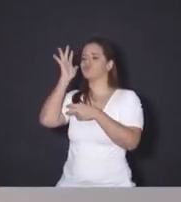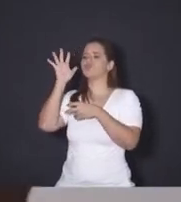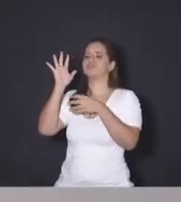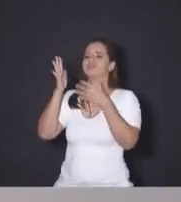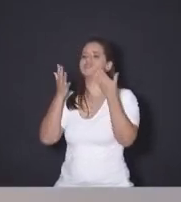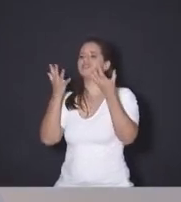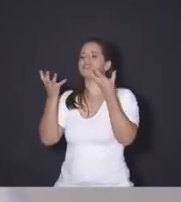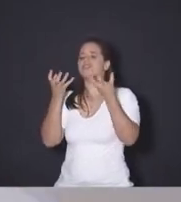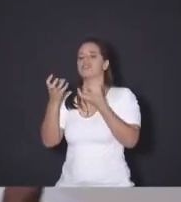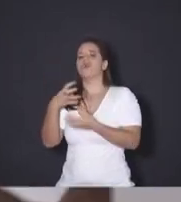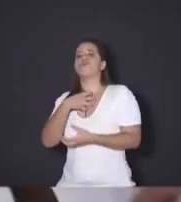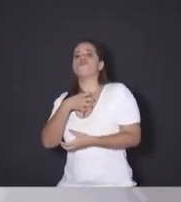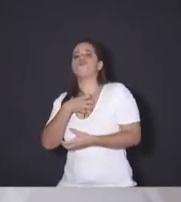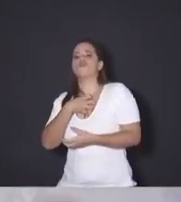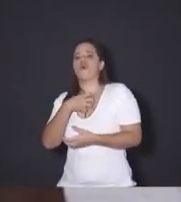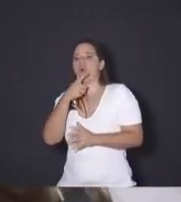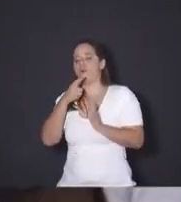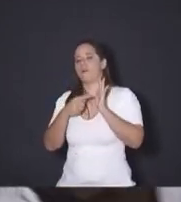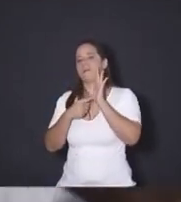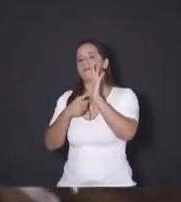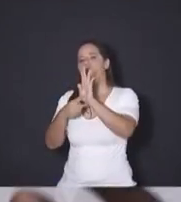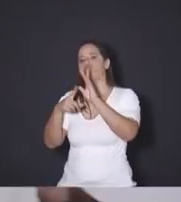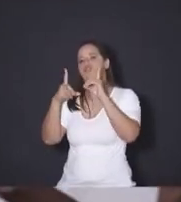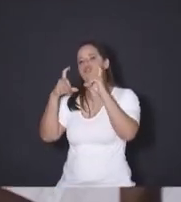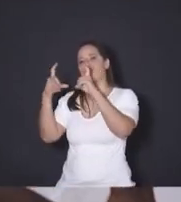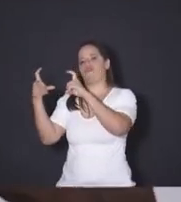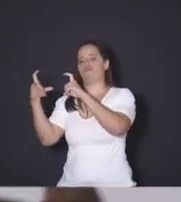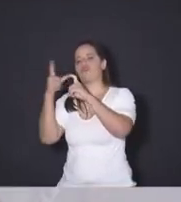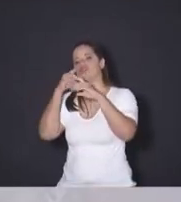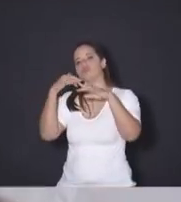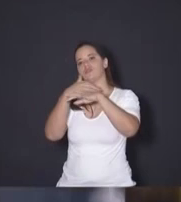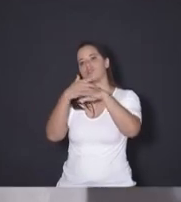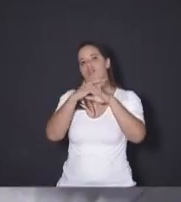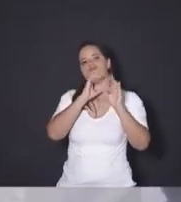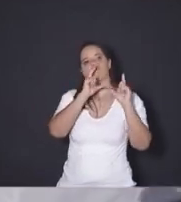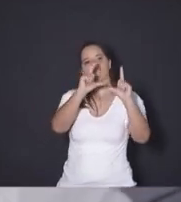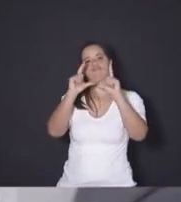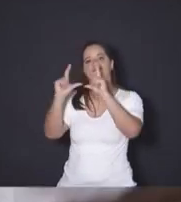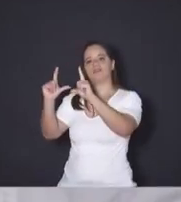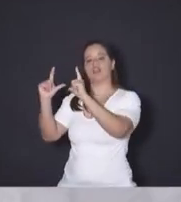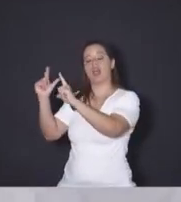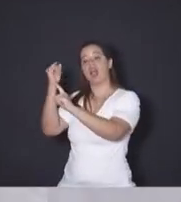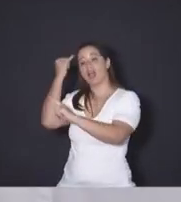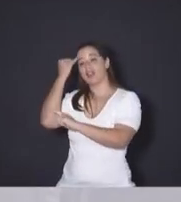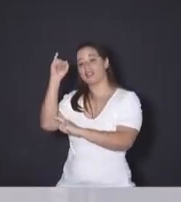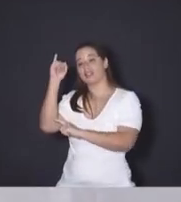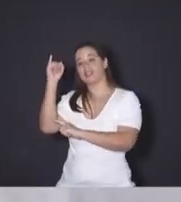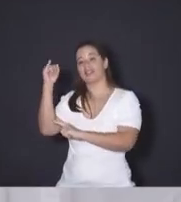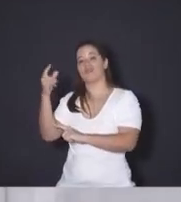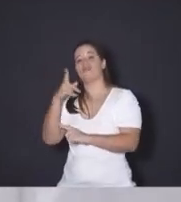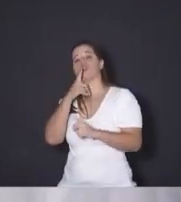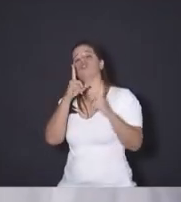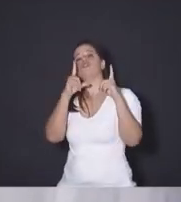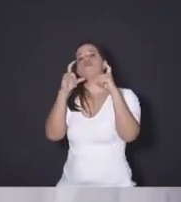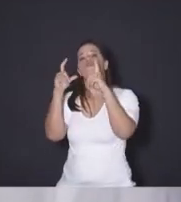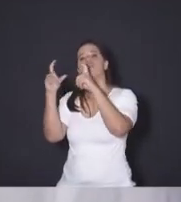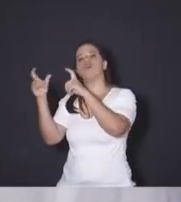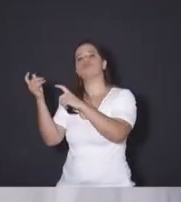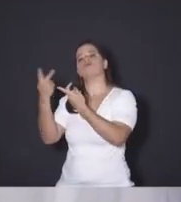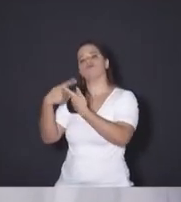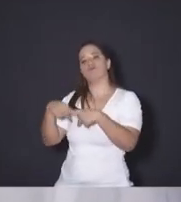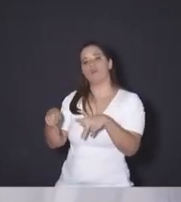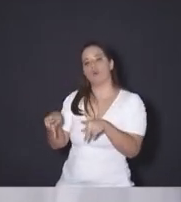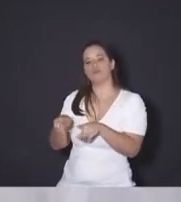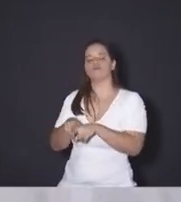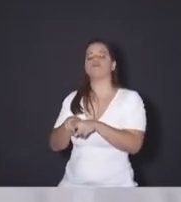de que forma expor as fotos pela cidade que foi com ele a idéia dele foi justamente fotografar gente do povo